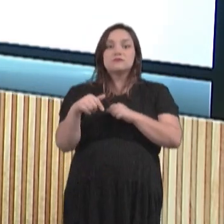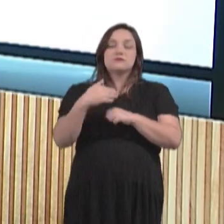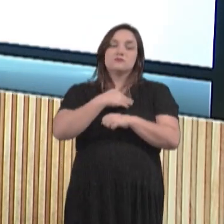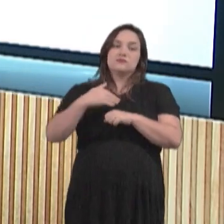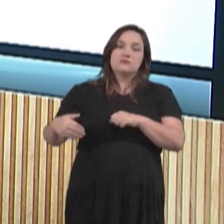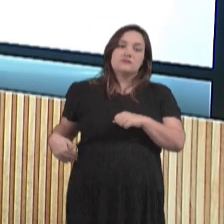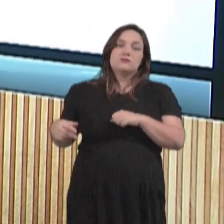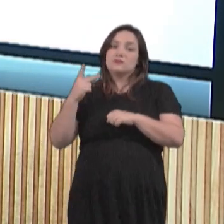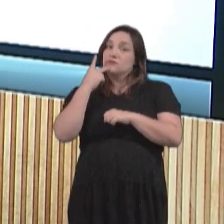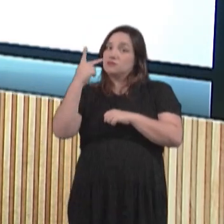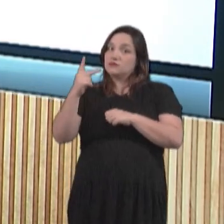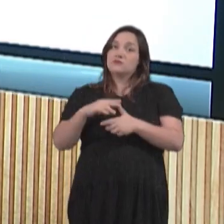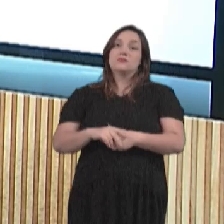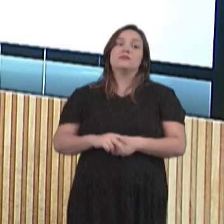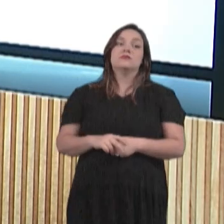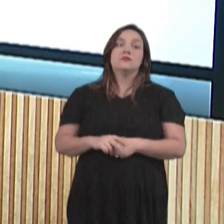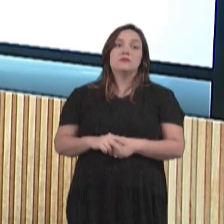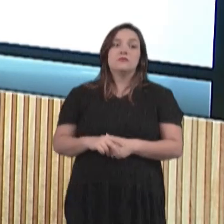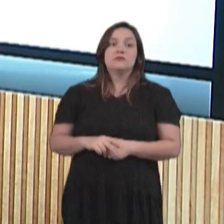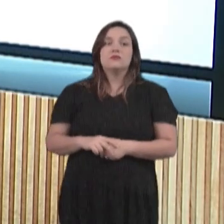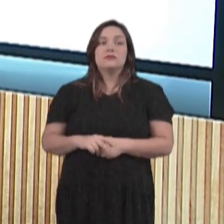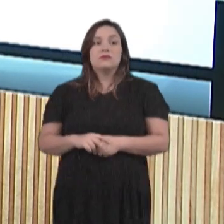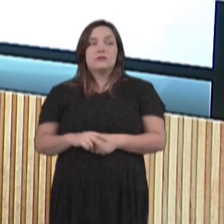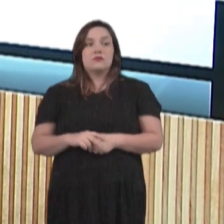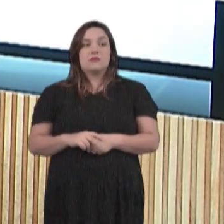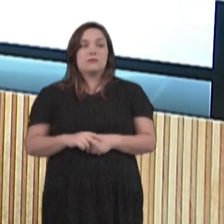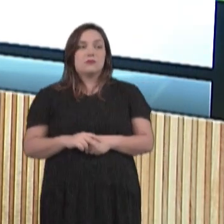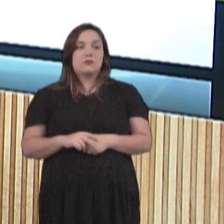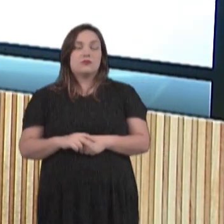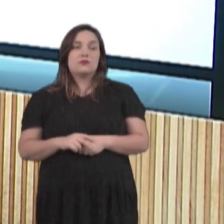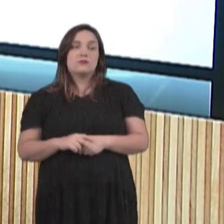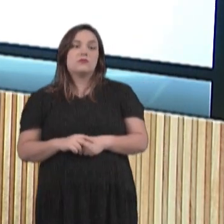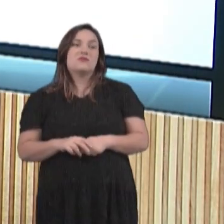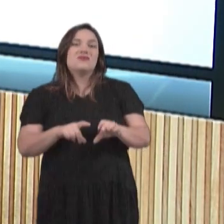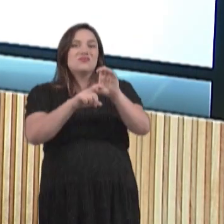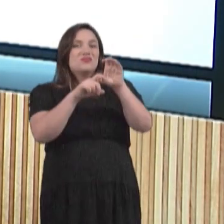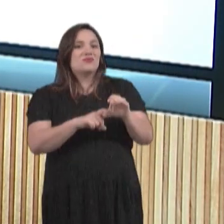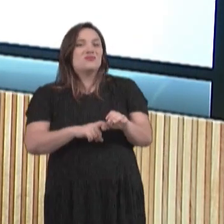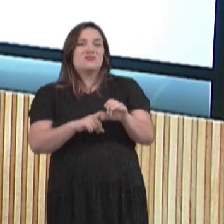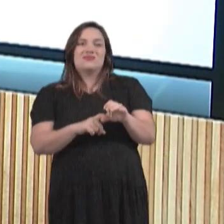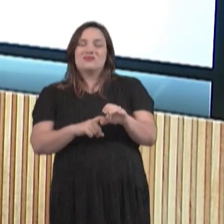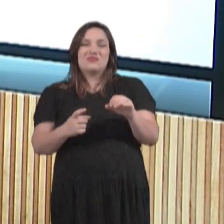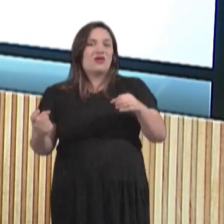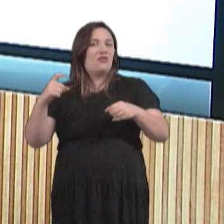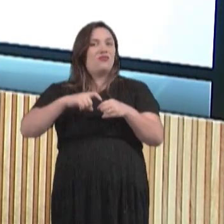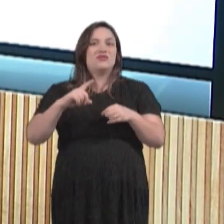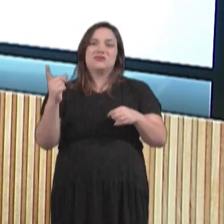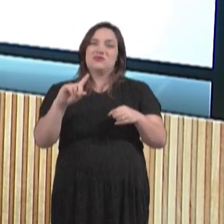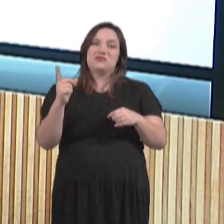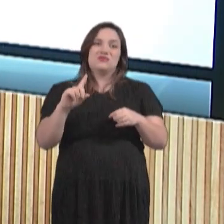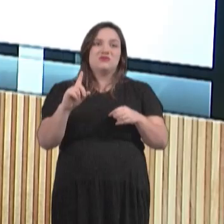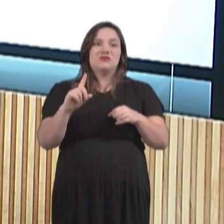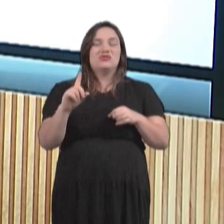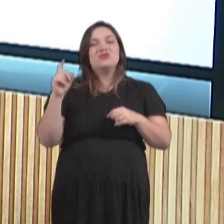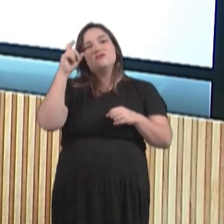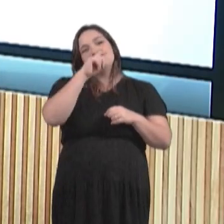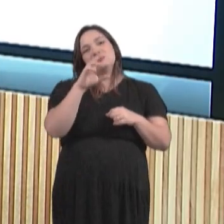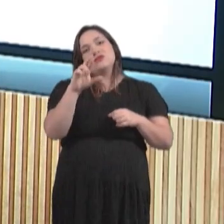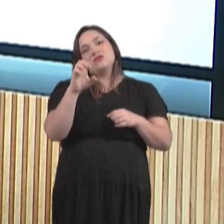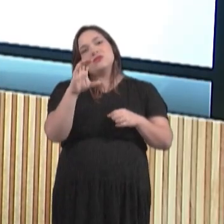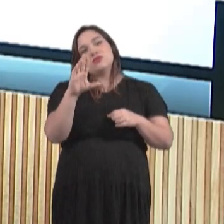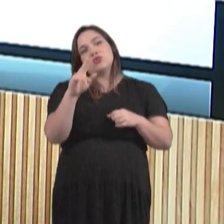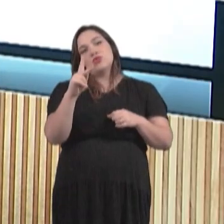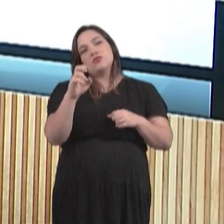governo nesse projeto, é das dívidas classificadas como irrecuperáveis ou de difícil recuperação, né? Então,